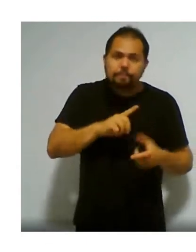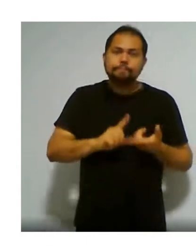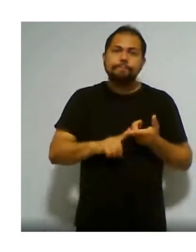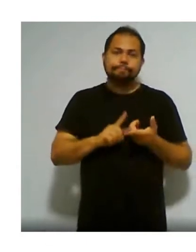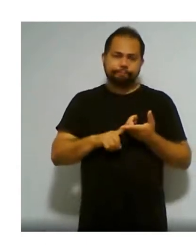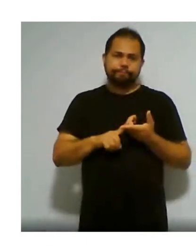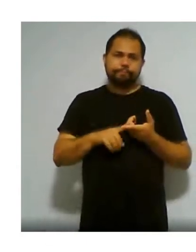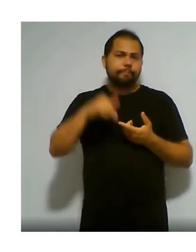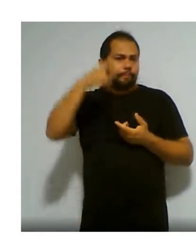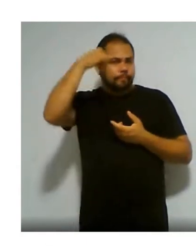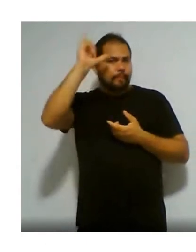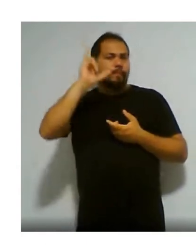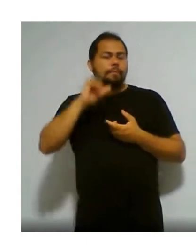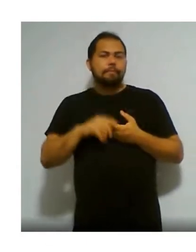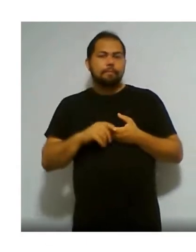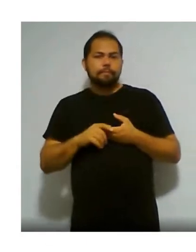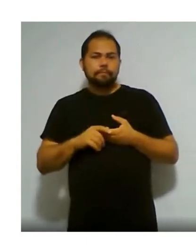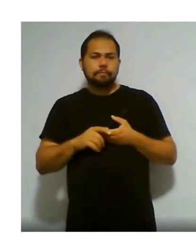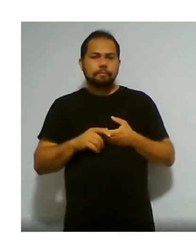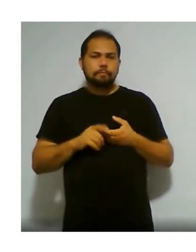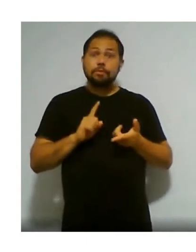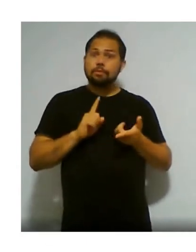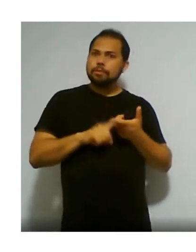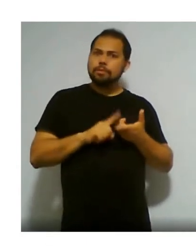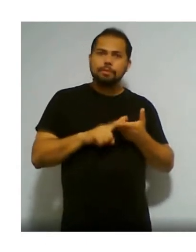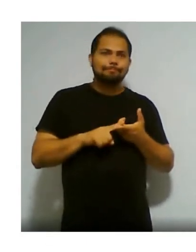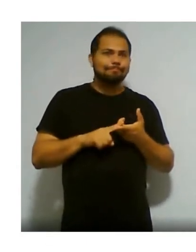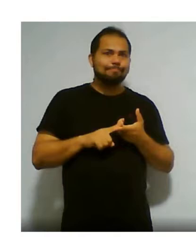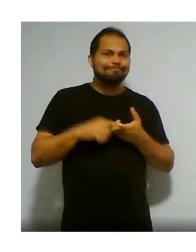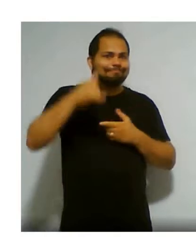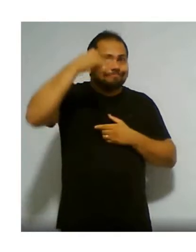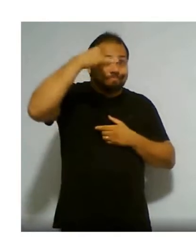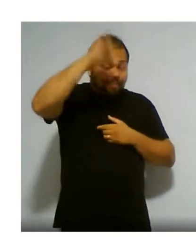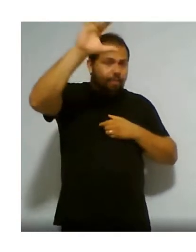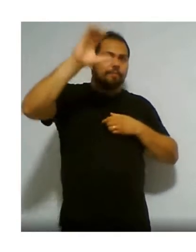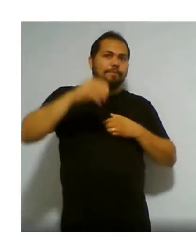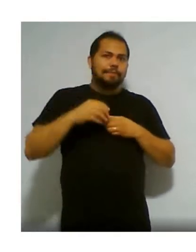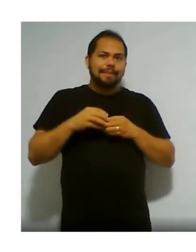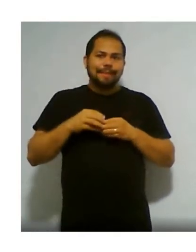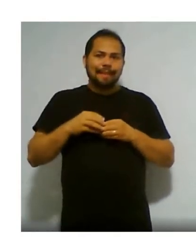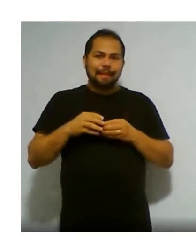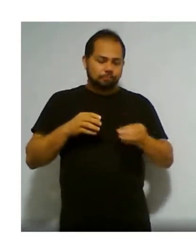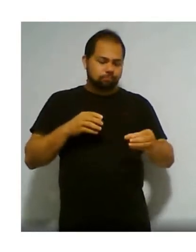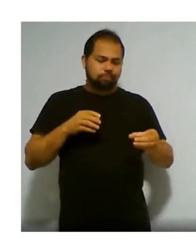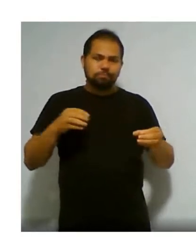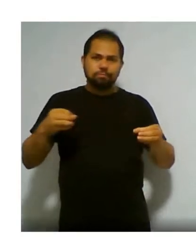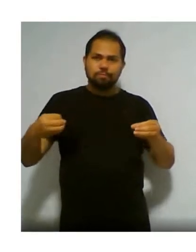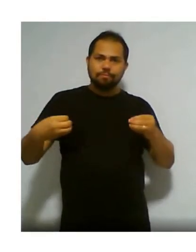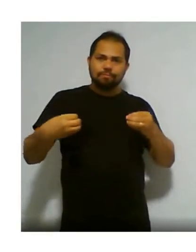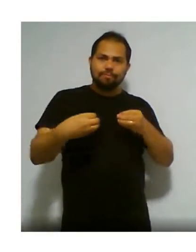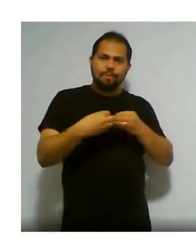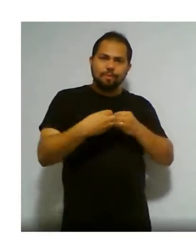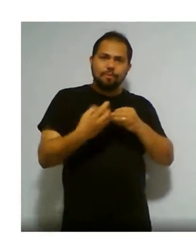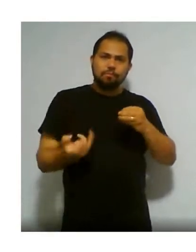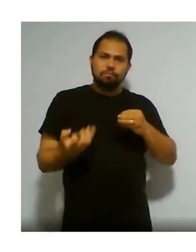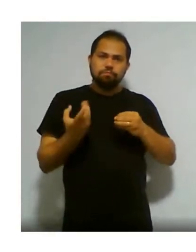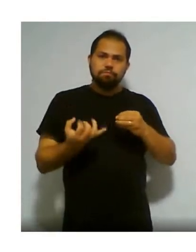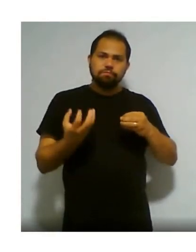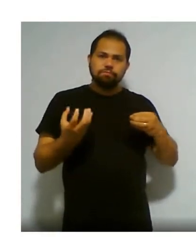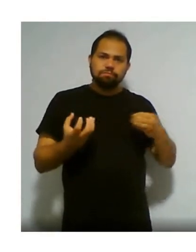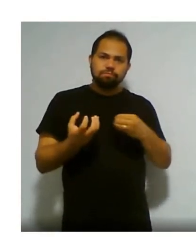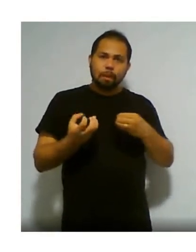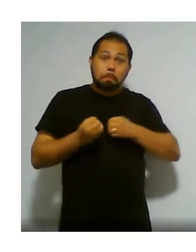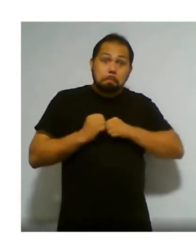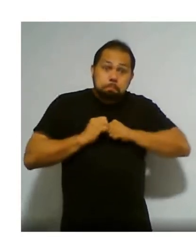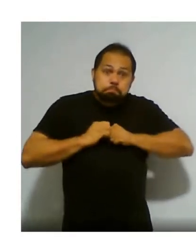E também evitem, claro, expor ele ao fogo e a fontes de calor, porque esse álcool ele tem uma facilidade tremenda